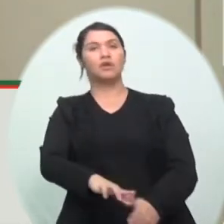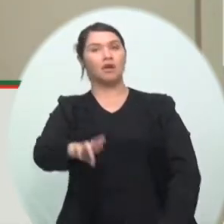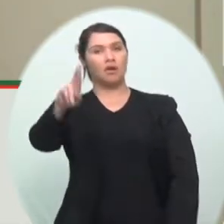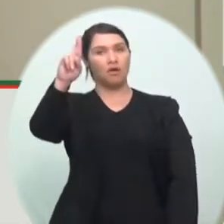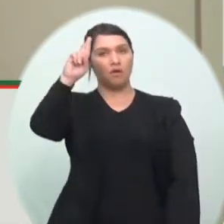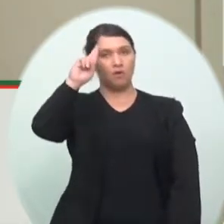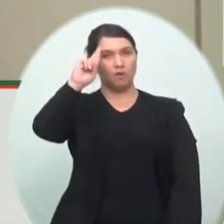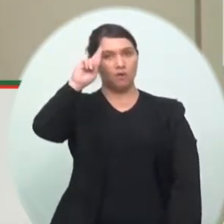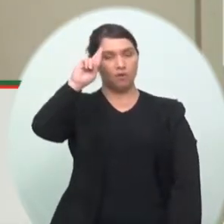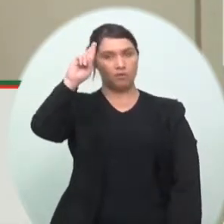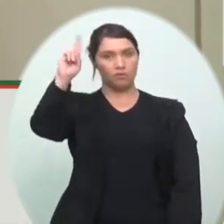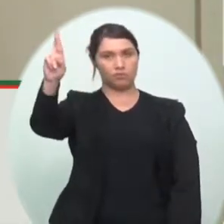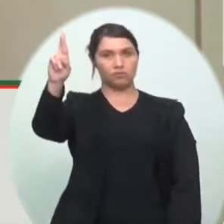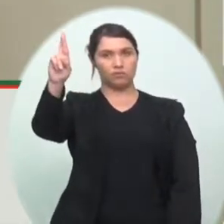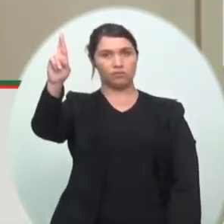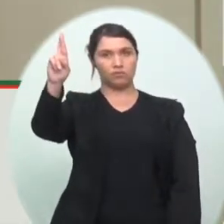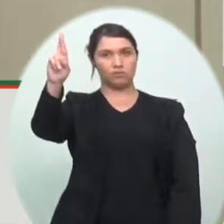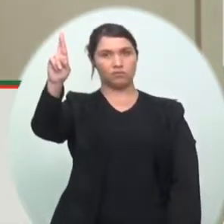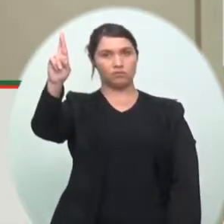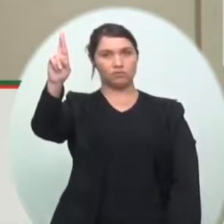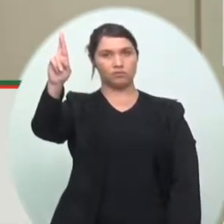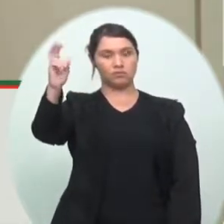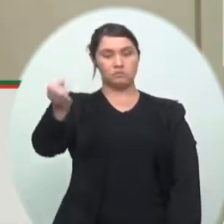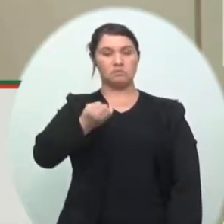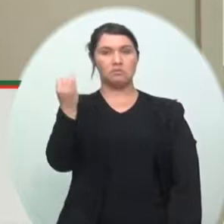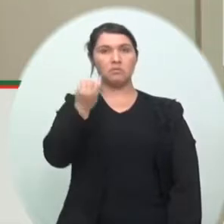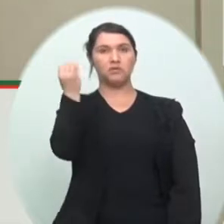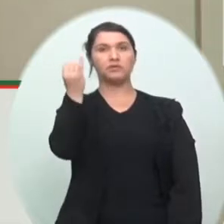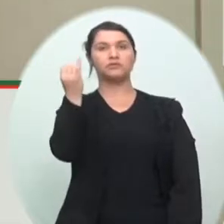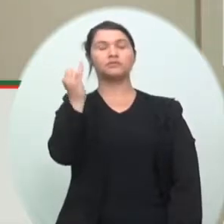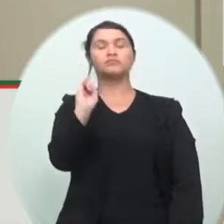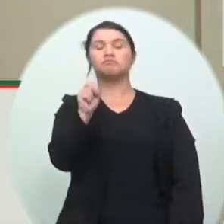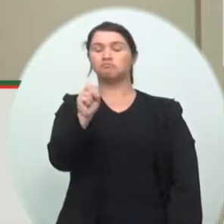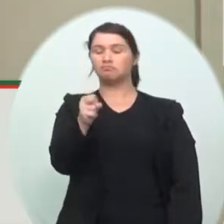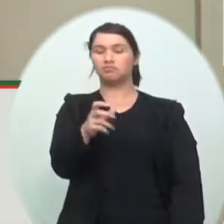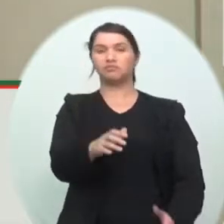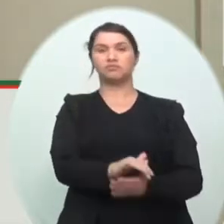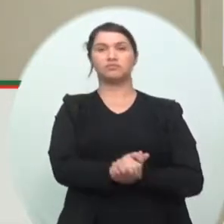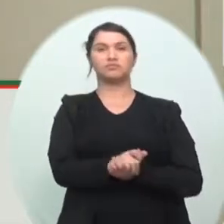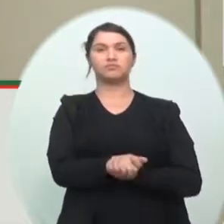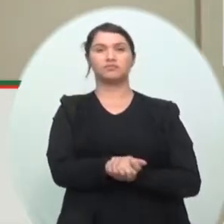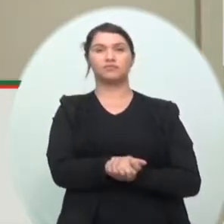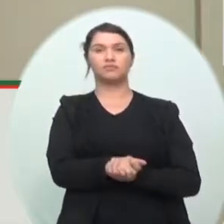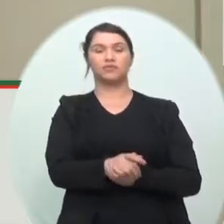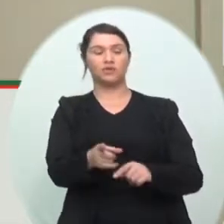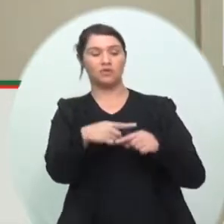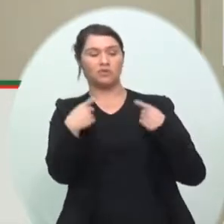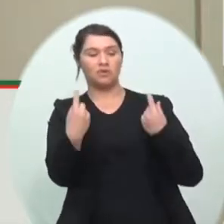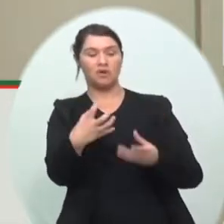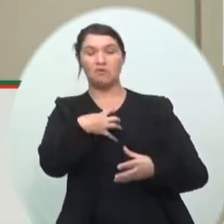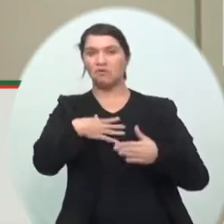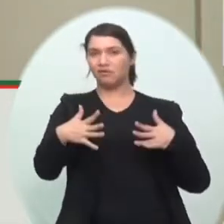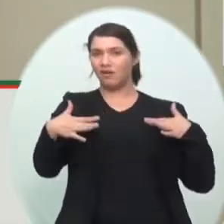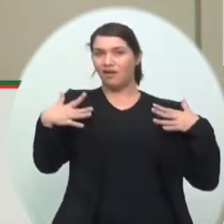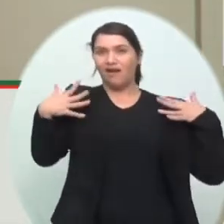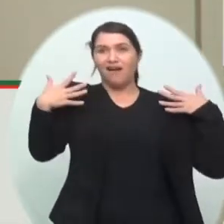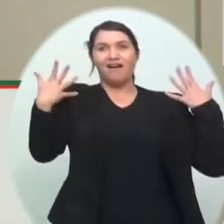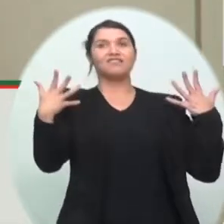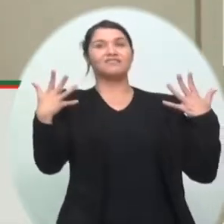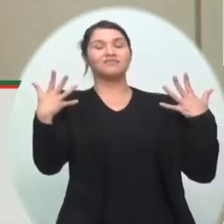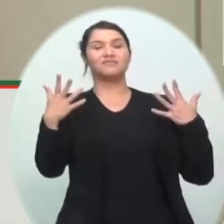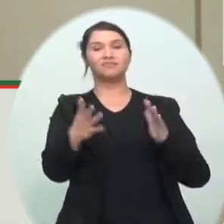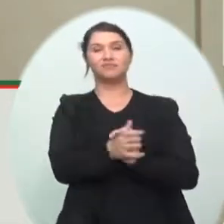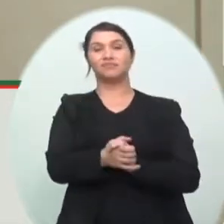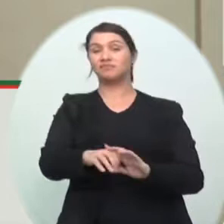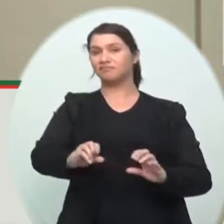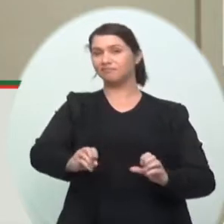Batalhão e que agora alça voos mais altos, para nosso orgulho, no comando estadual na capital.